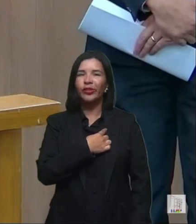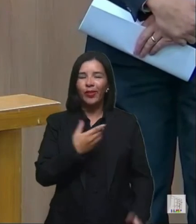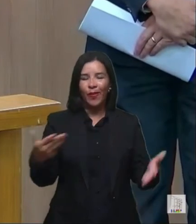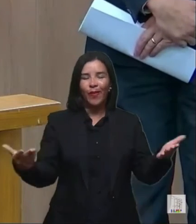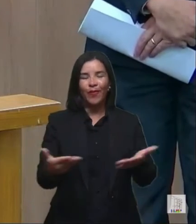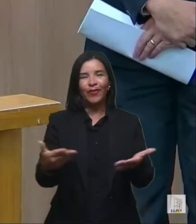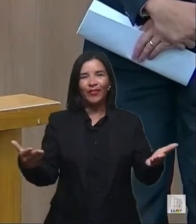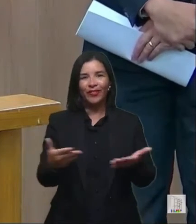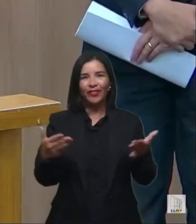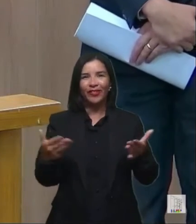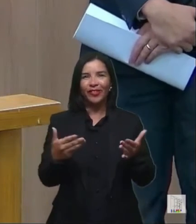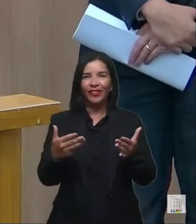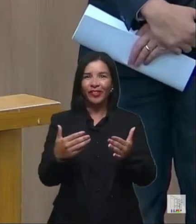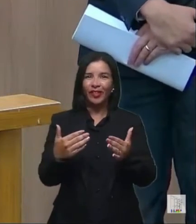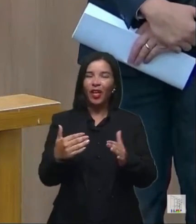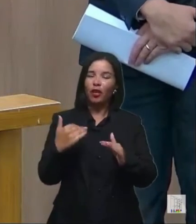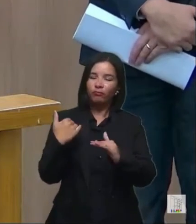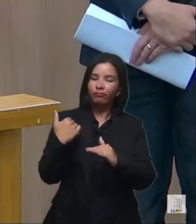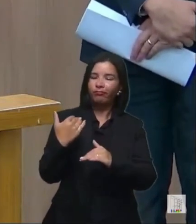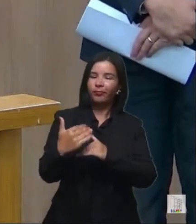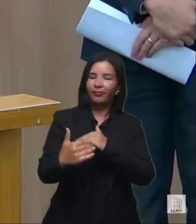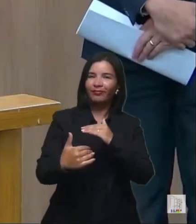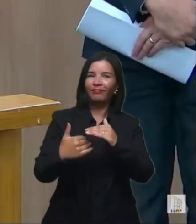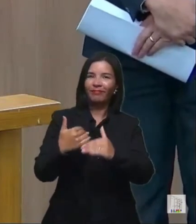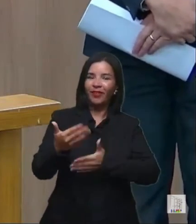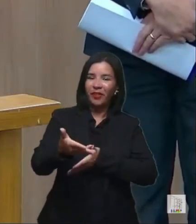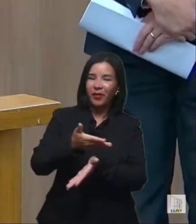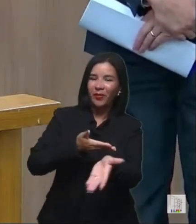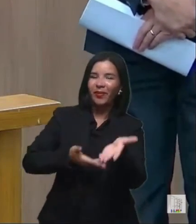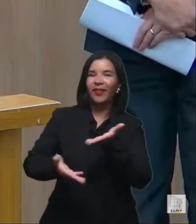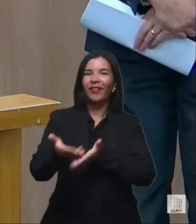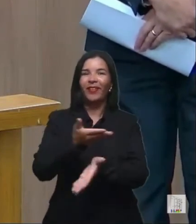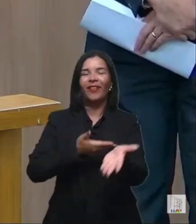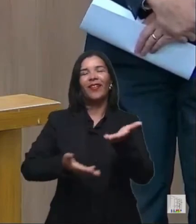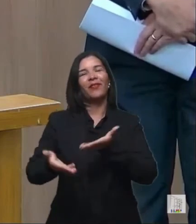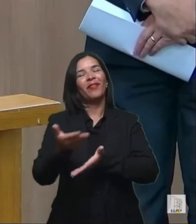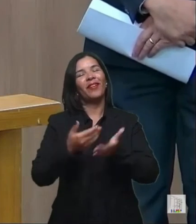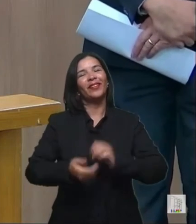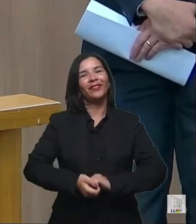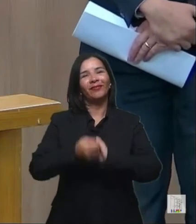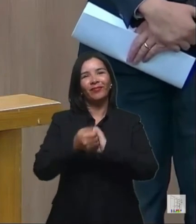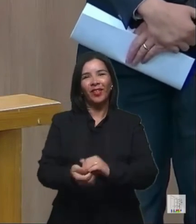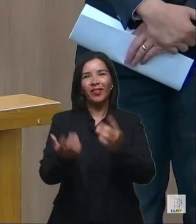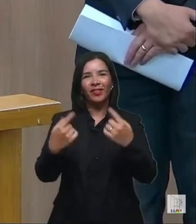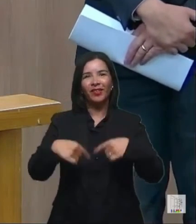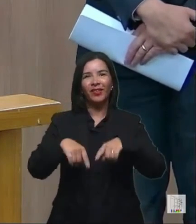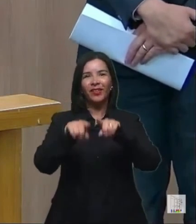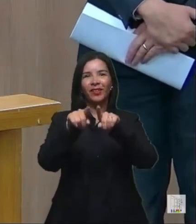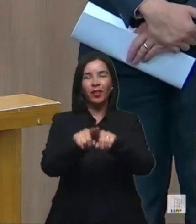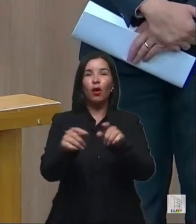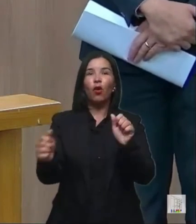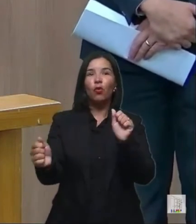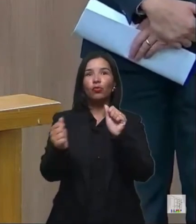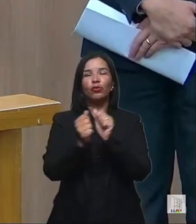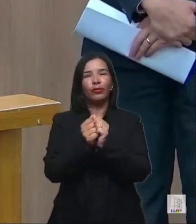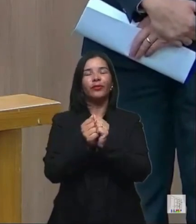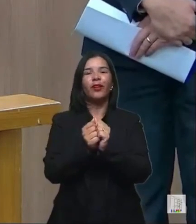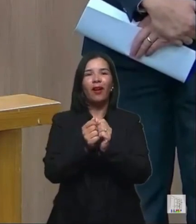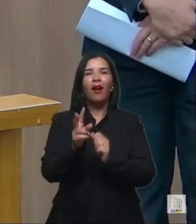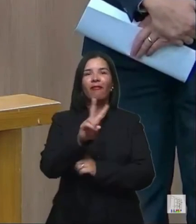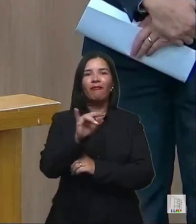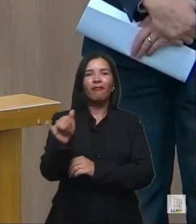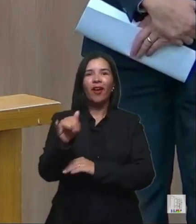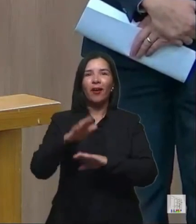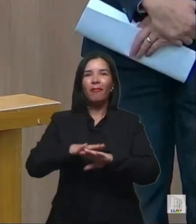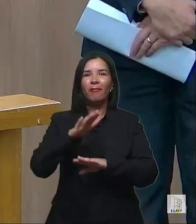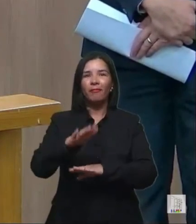hoje mais um passo para uma colaboração, para uma cooperação que, sem dúvida nenhuma, se tornará cada